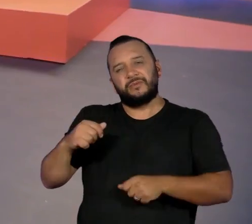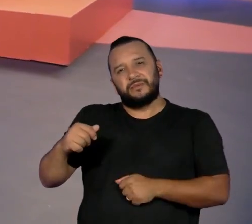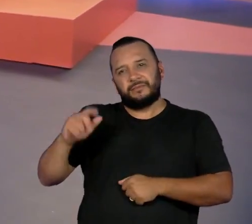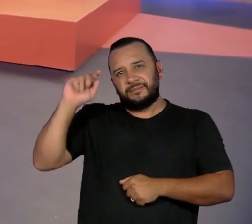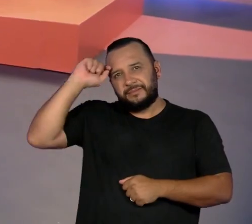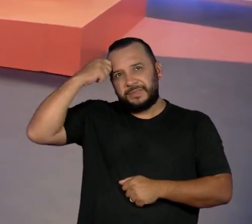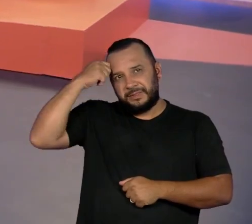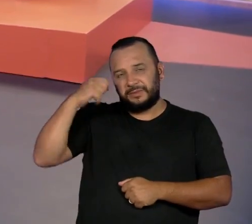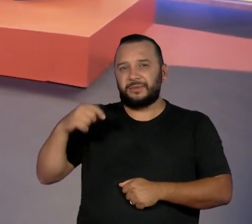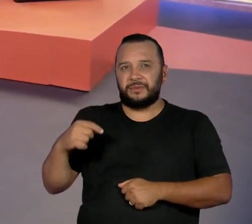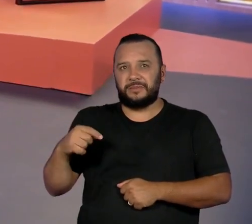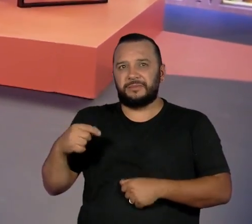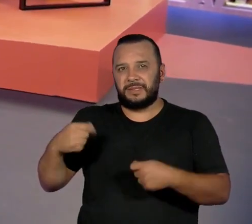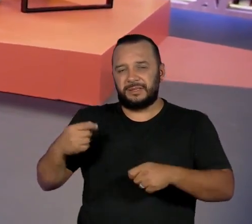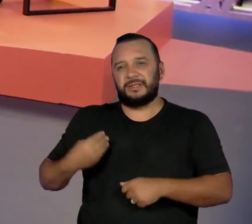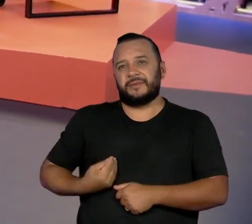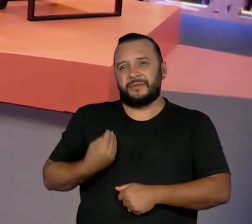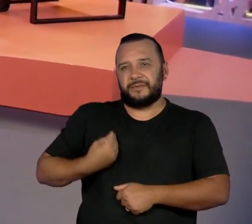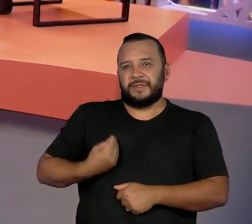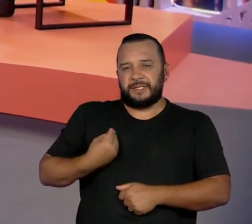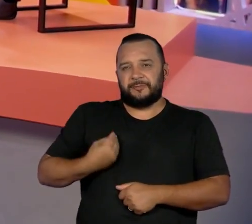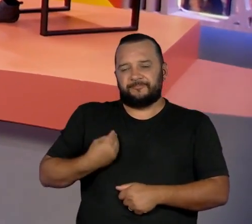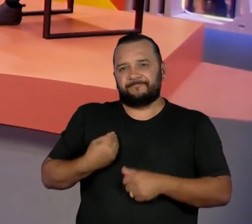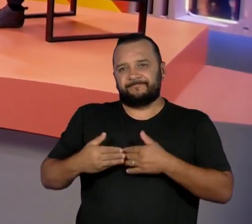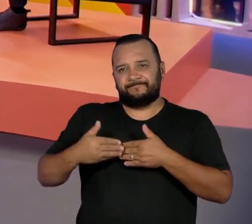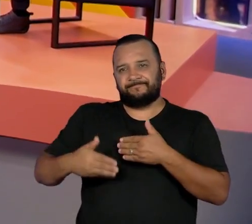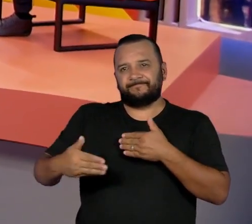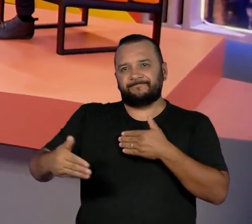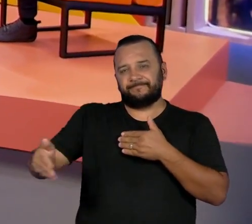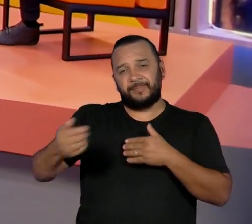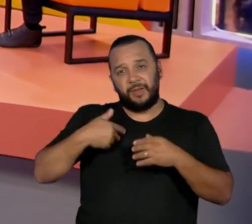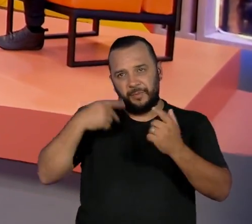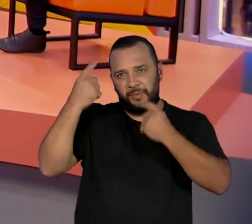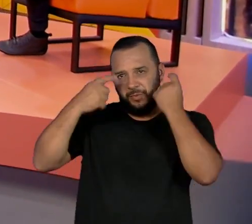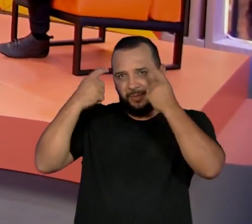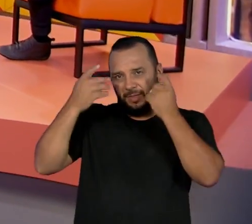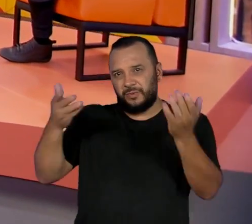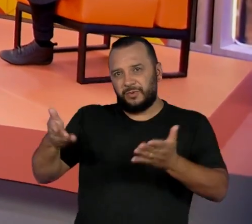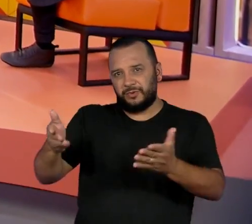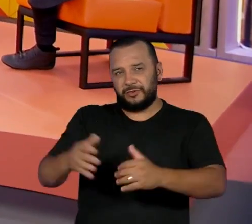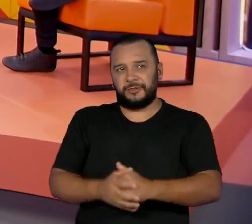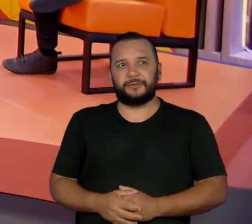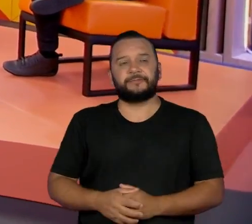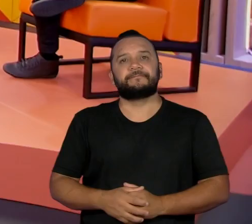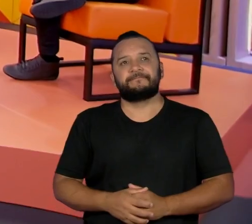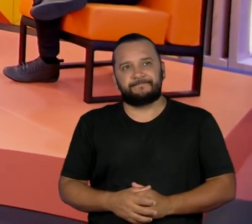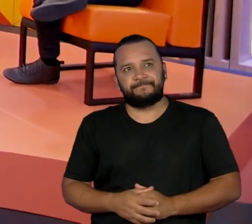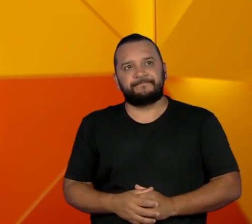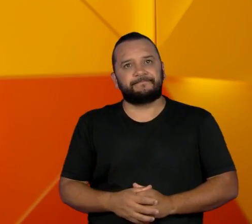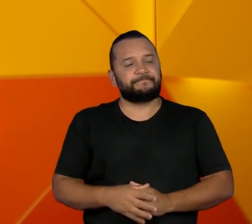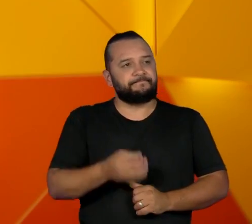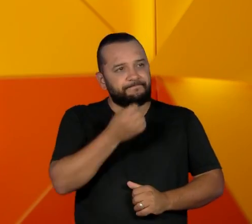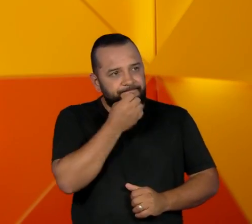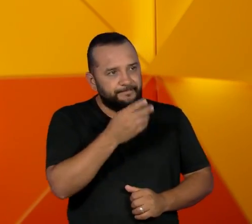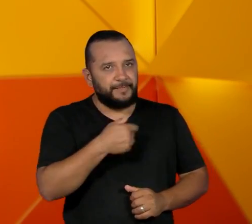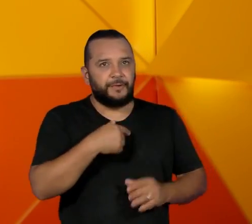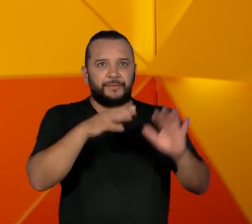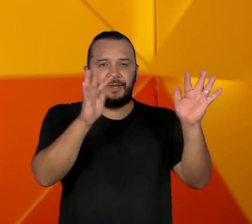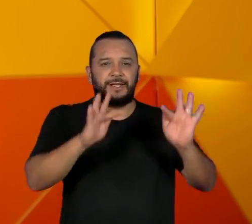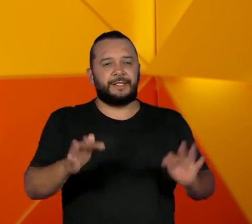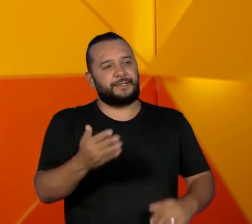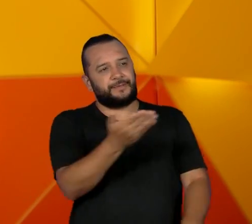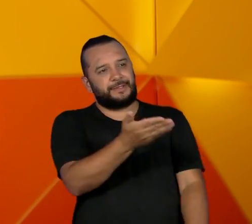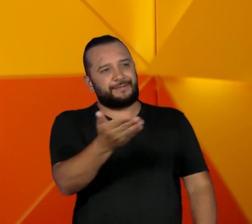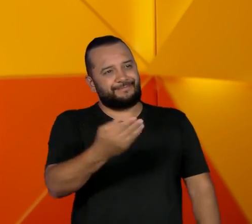sobrevivência. E isso é uma das coisas que vem me preocupando, assim, atualmente. Que bacana, gente. Estou muito feliz de ter tido vocês